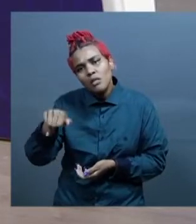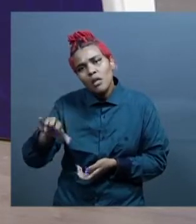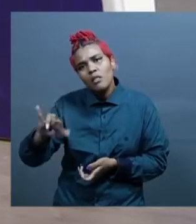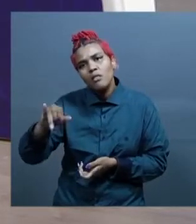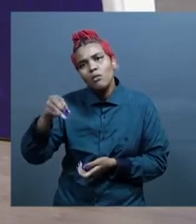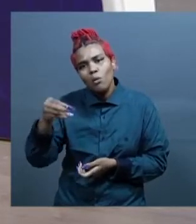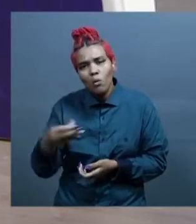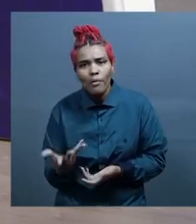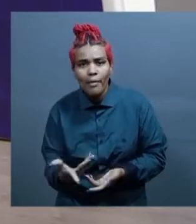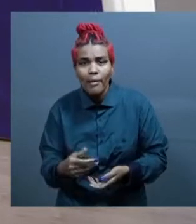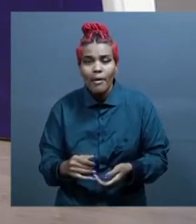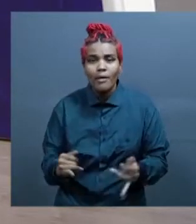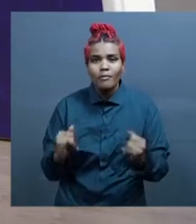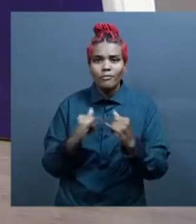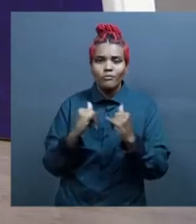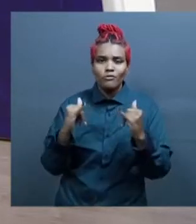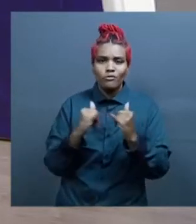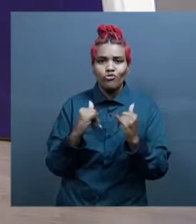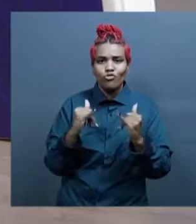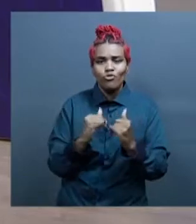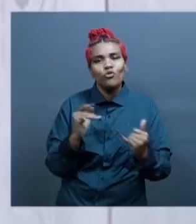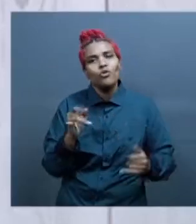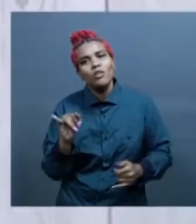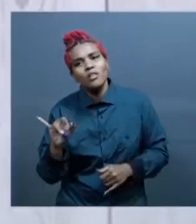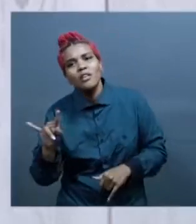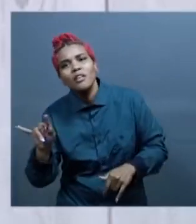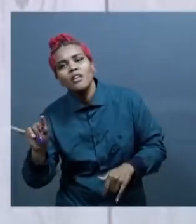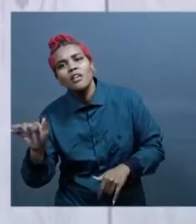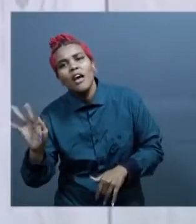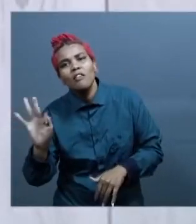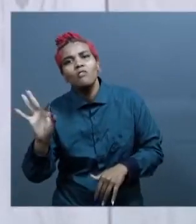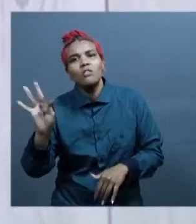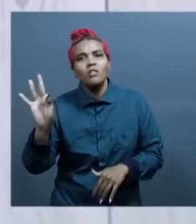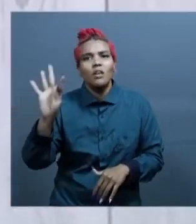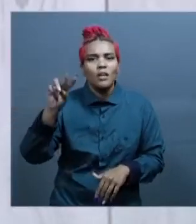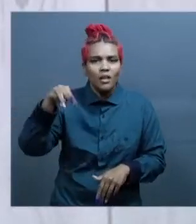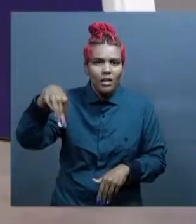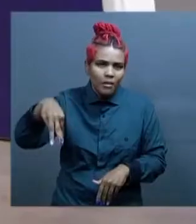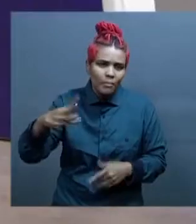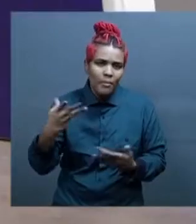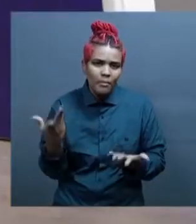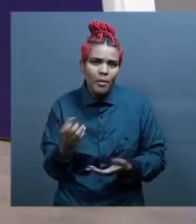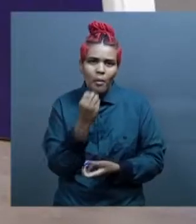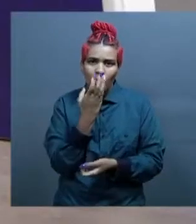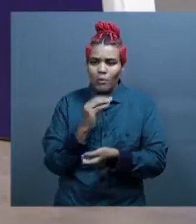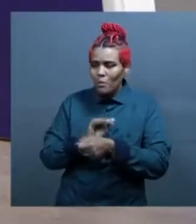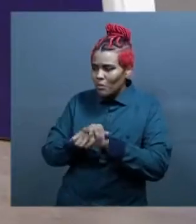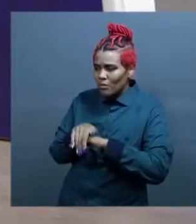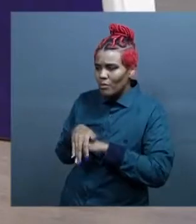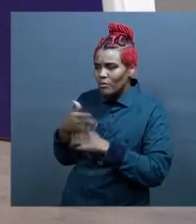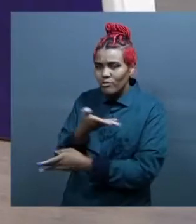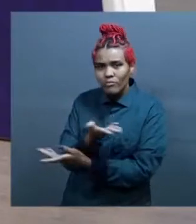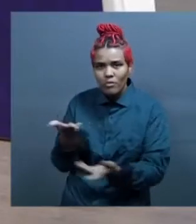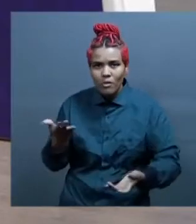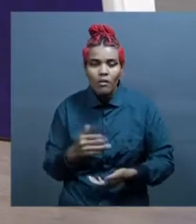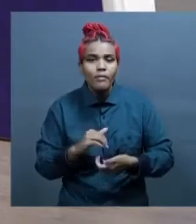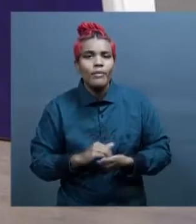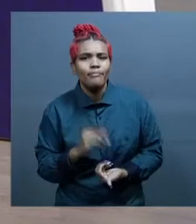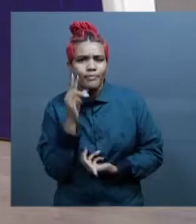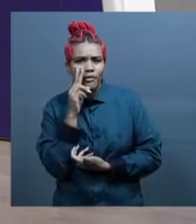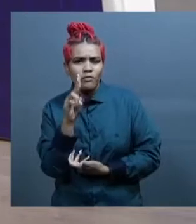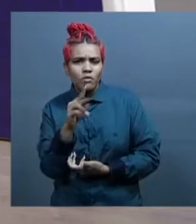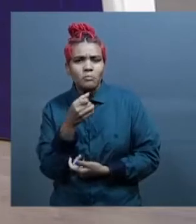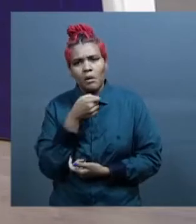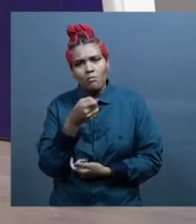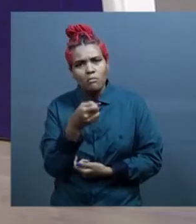do triângulo mineiro iftm boa noite boa noite boa noite a todos vimos na reportagem ao relatório de um